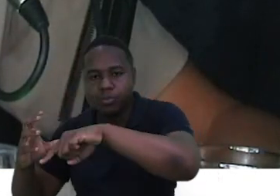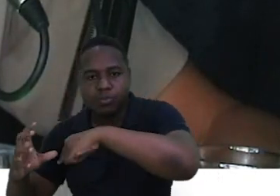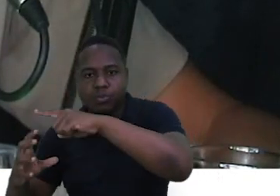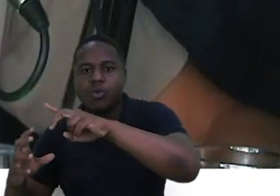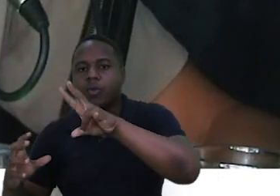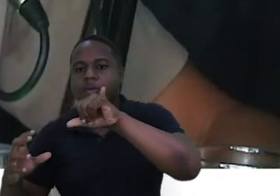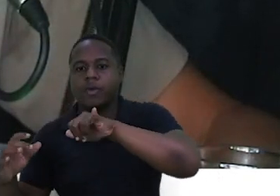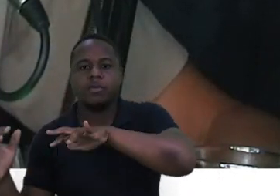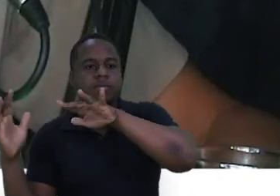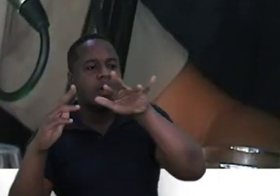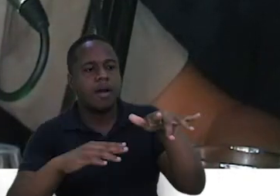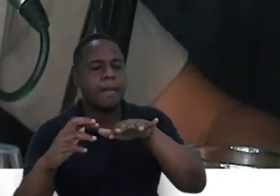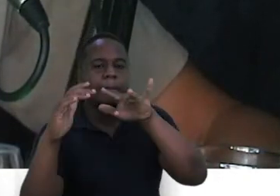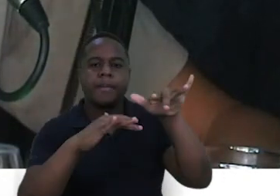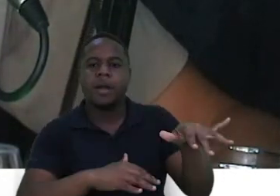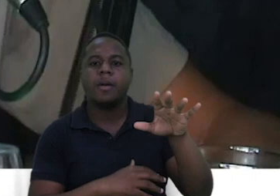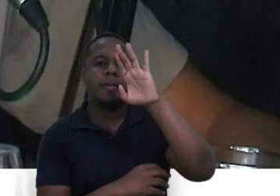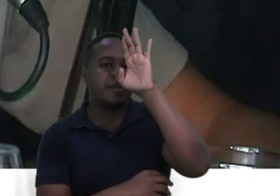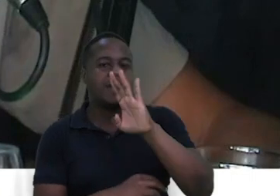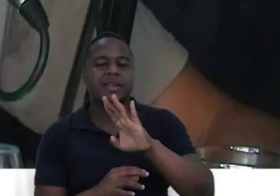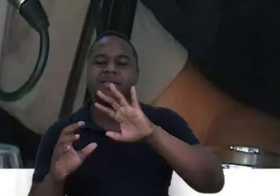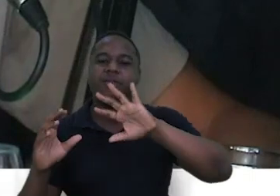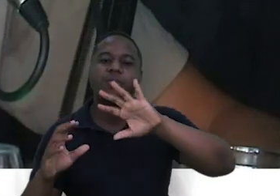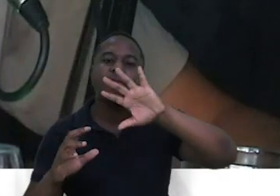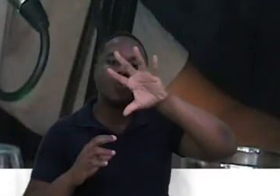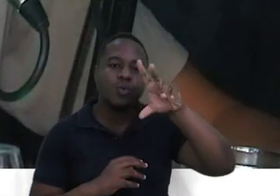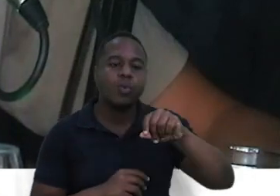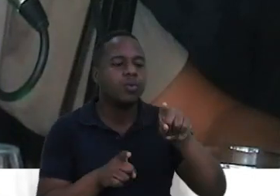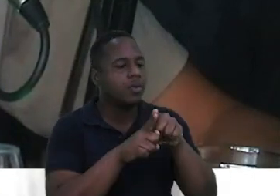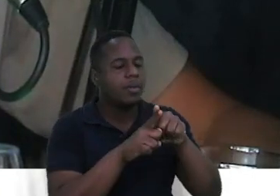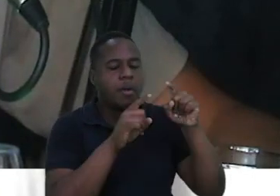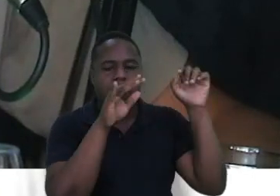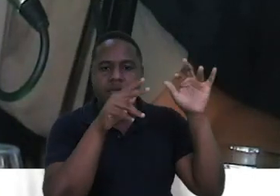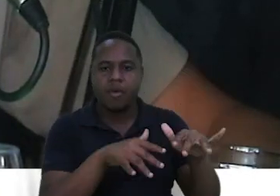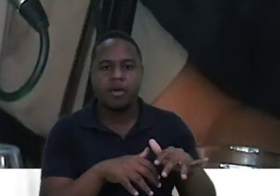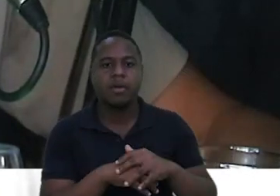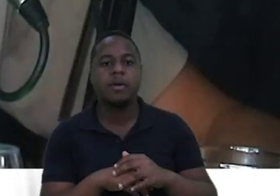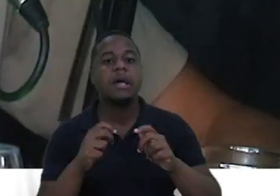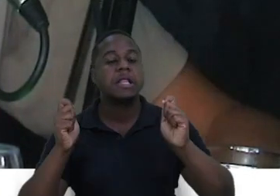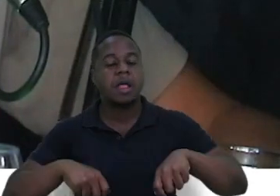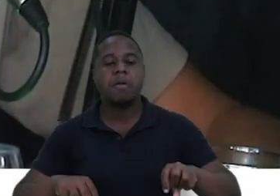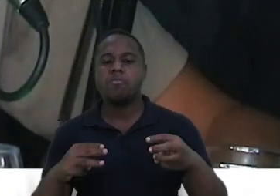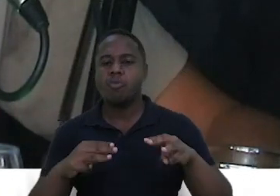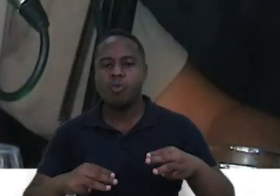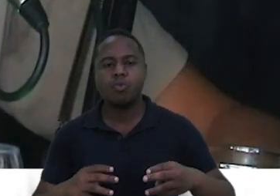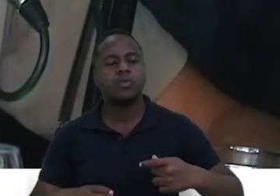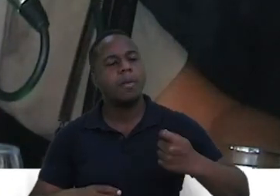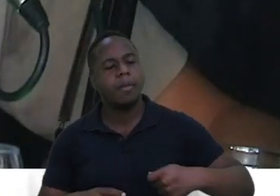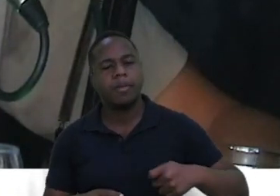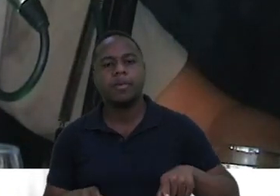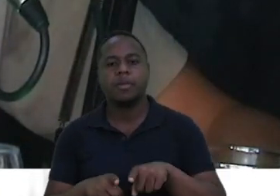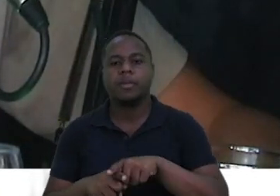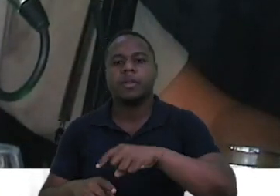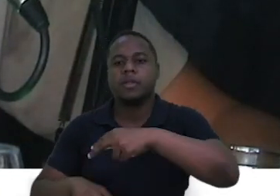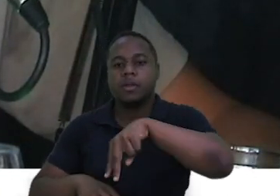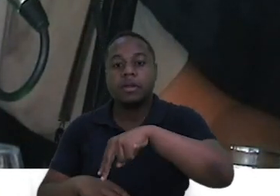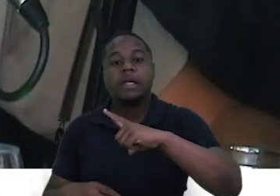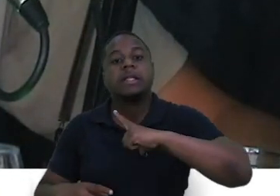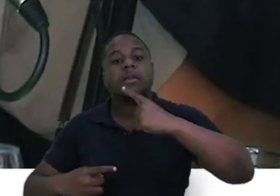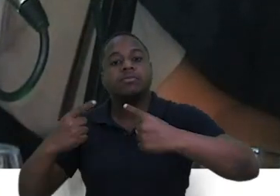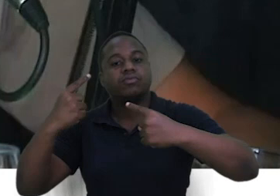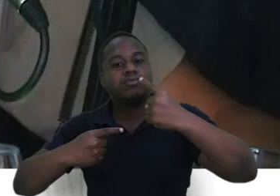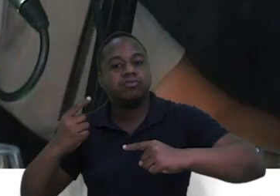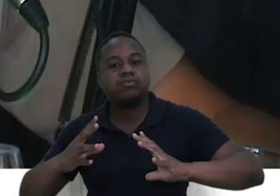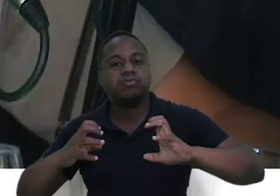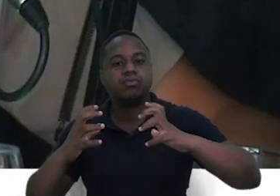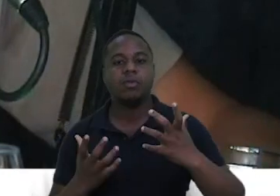Brasil todo. Nossa. Desde música, desde dança. É, tem competições também